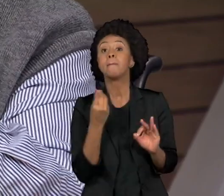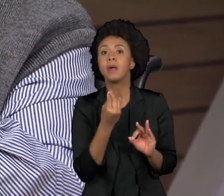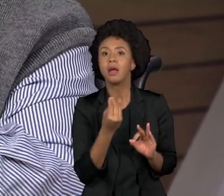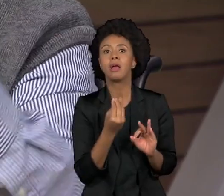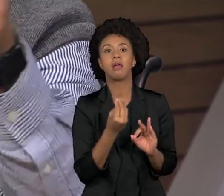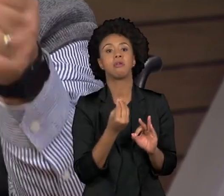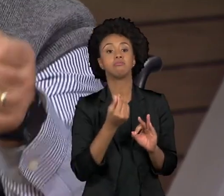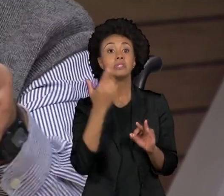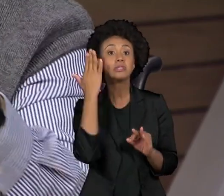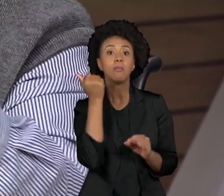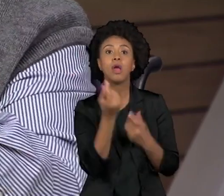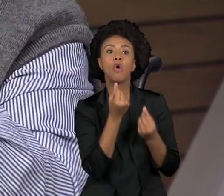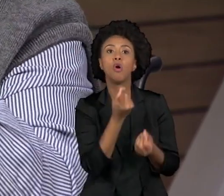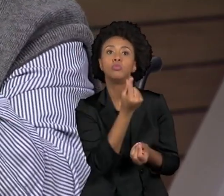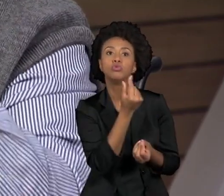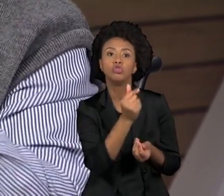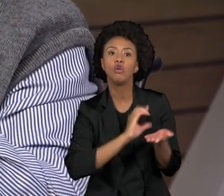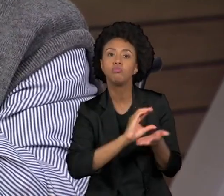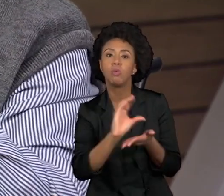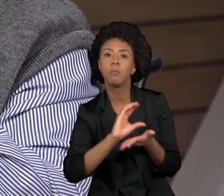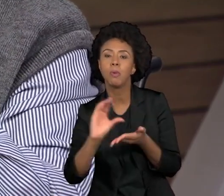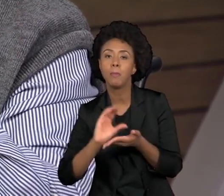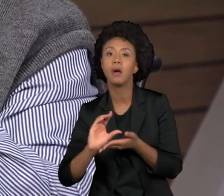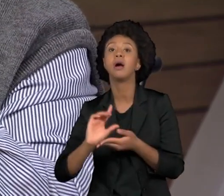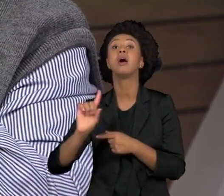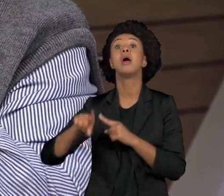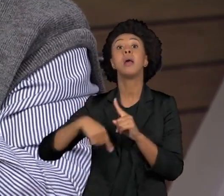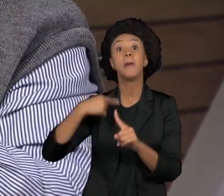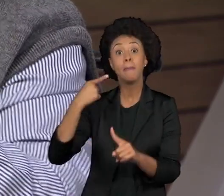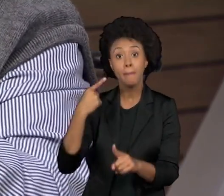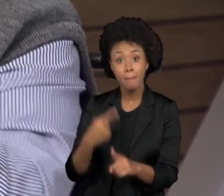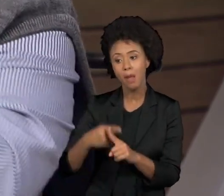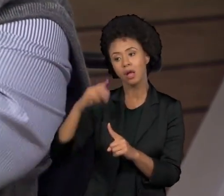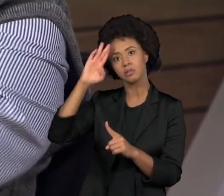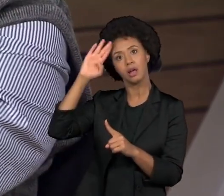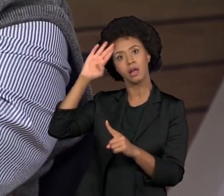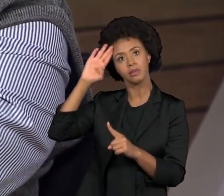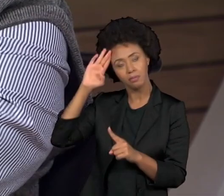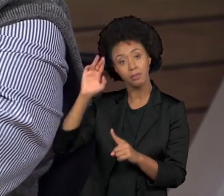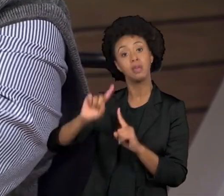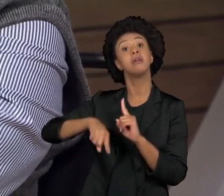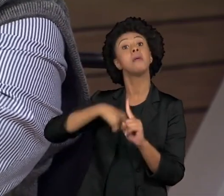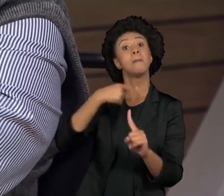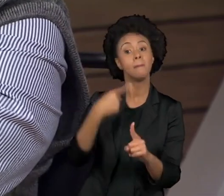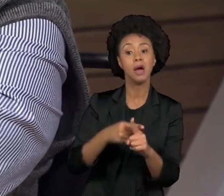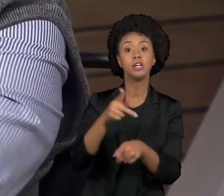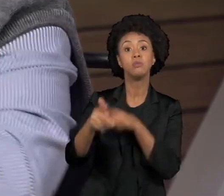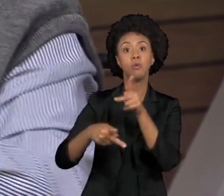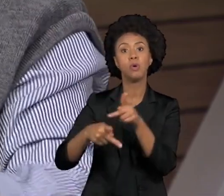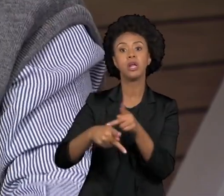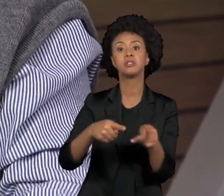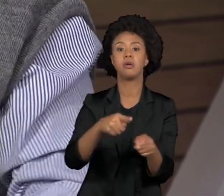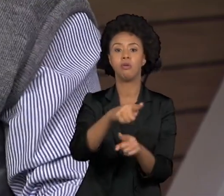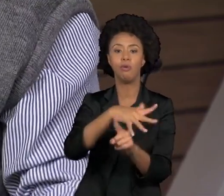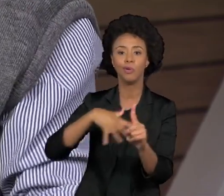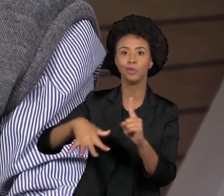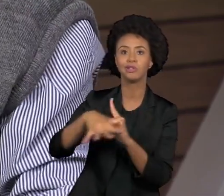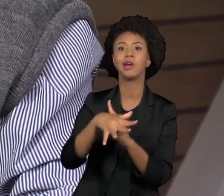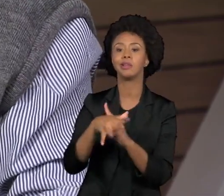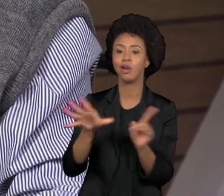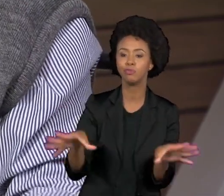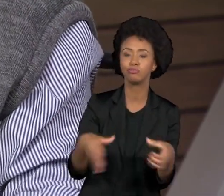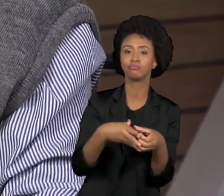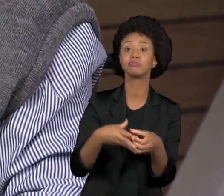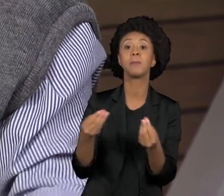participação do gestor da sociedade civil e da academia para produzir soluções para problemas imediatos. E eu acho que